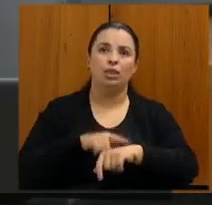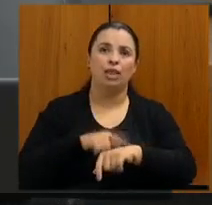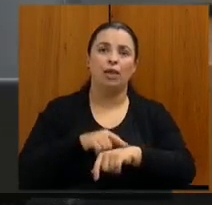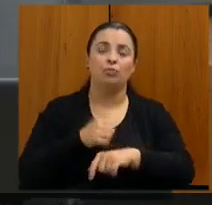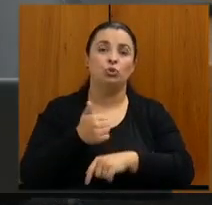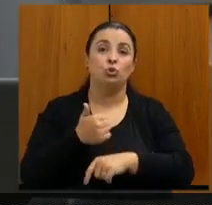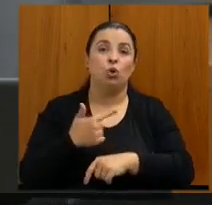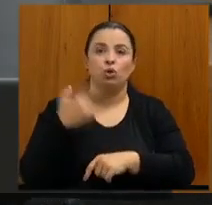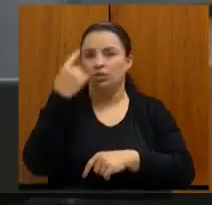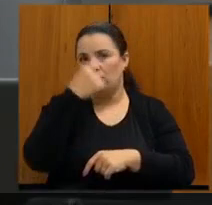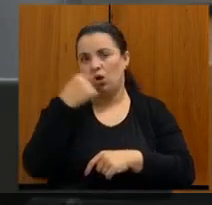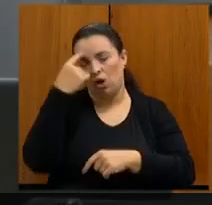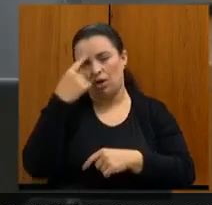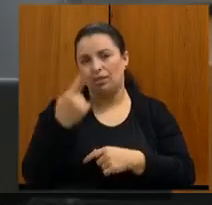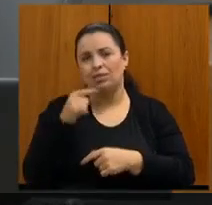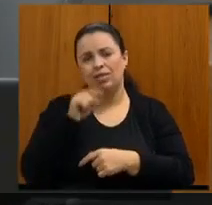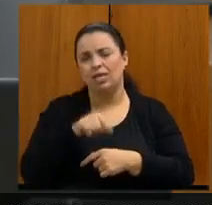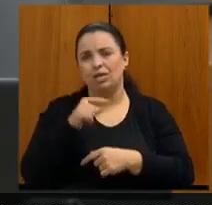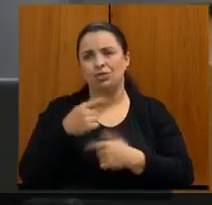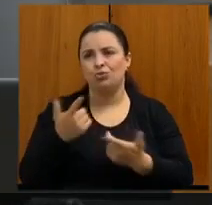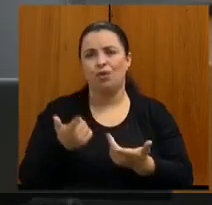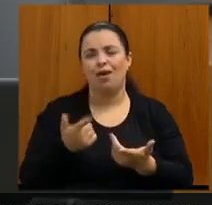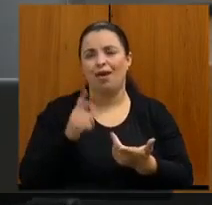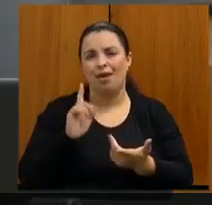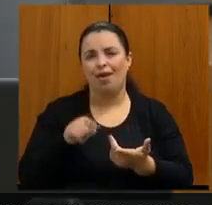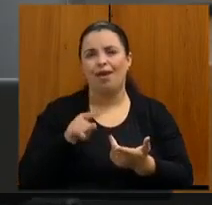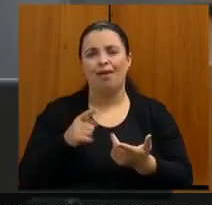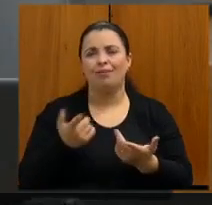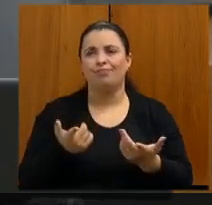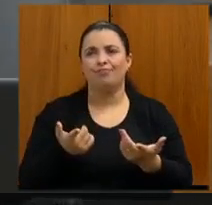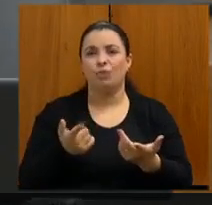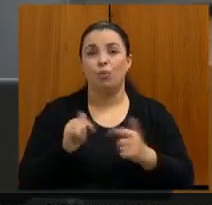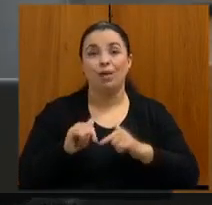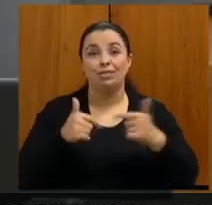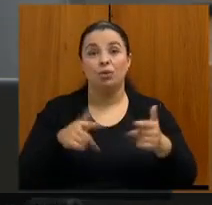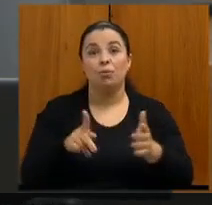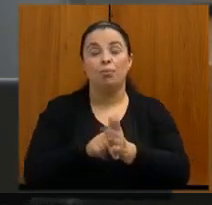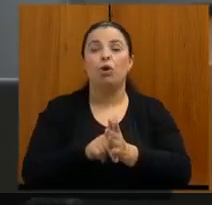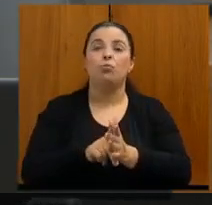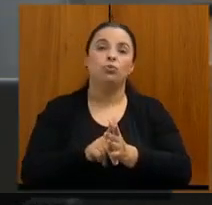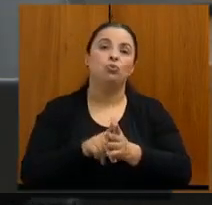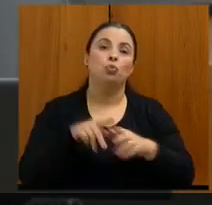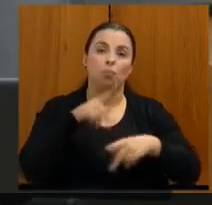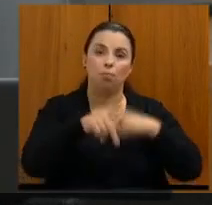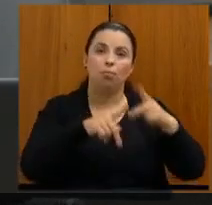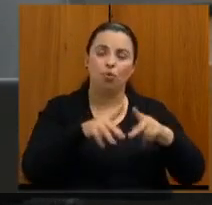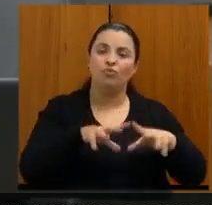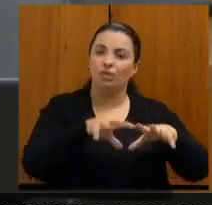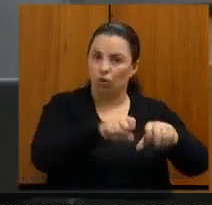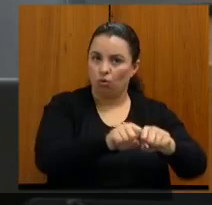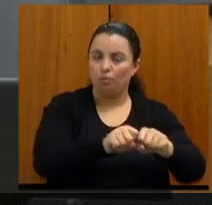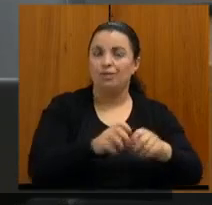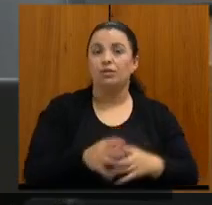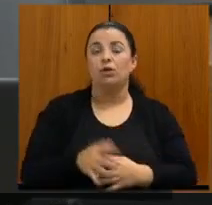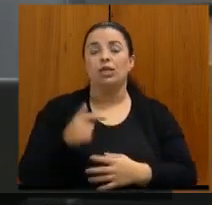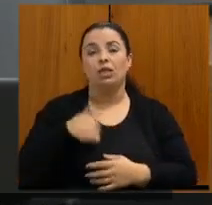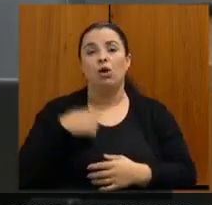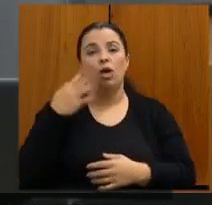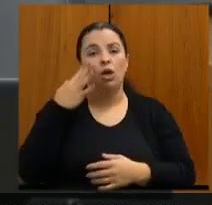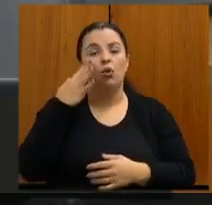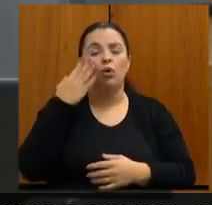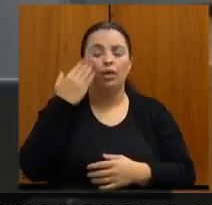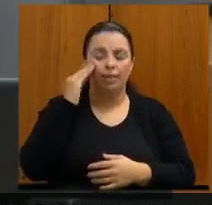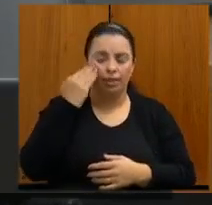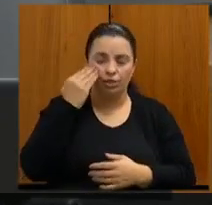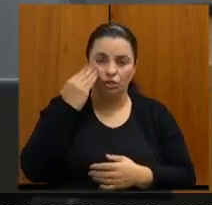da própria ocupação também né Carolina Maria de Jesus então Luciano entende né e me solidarizo no